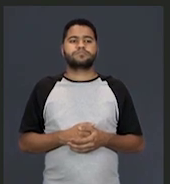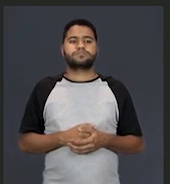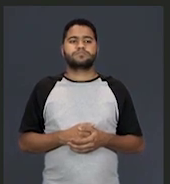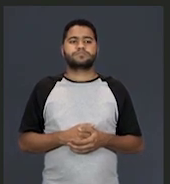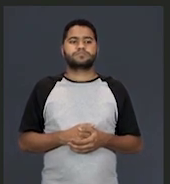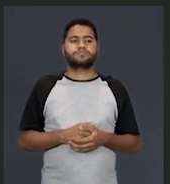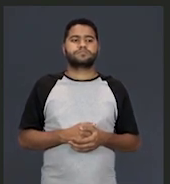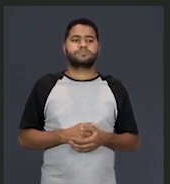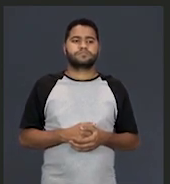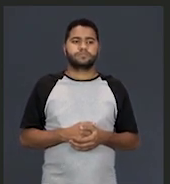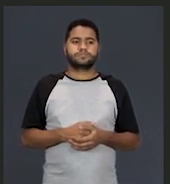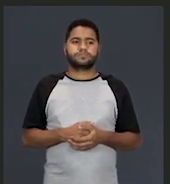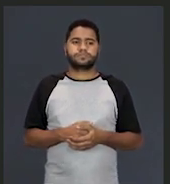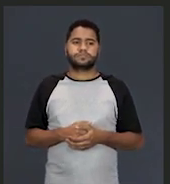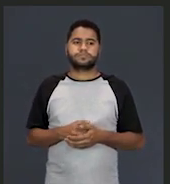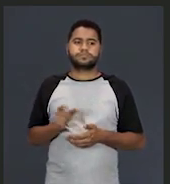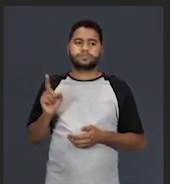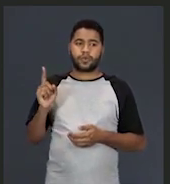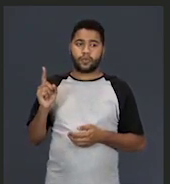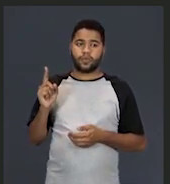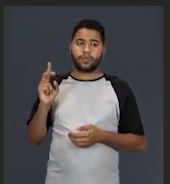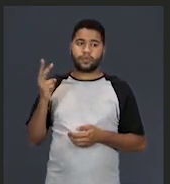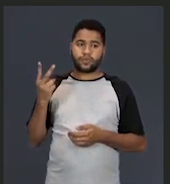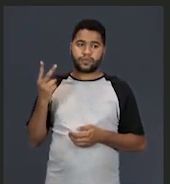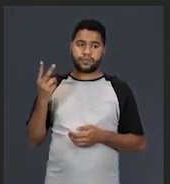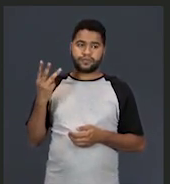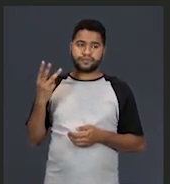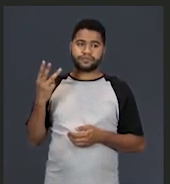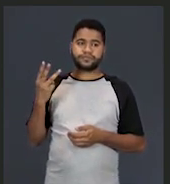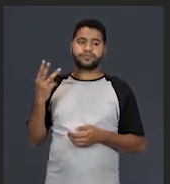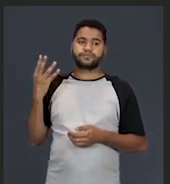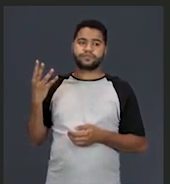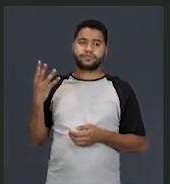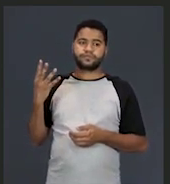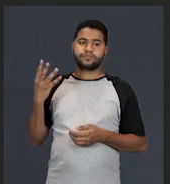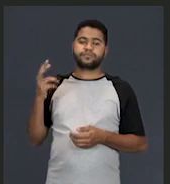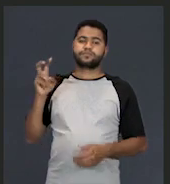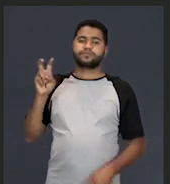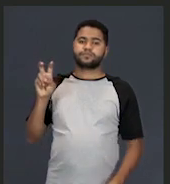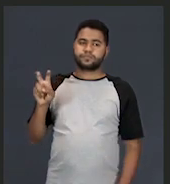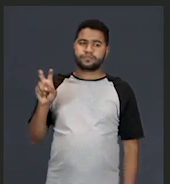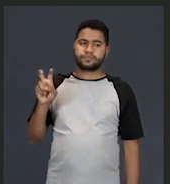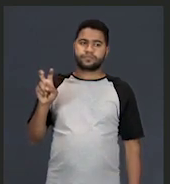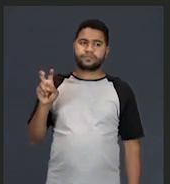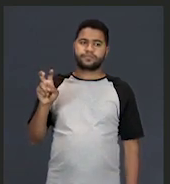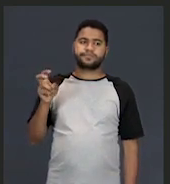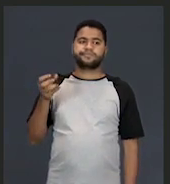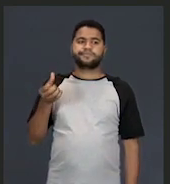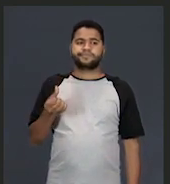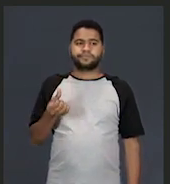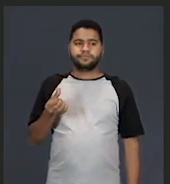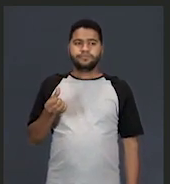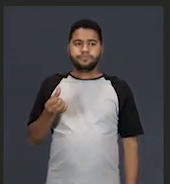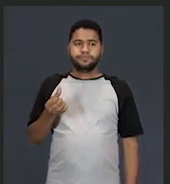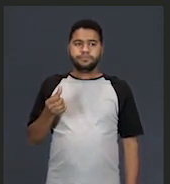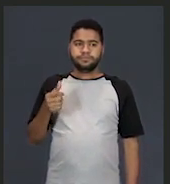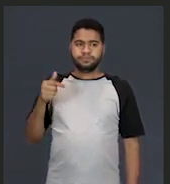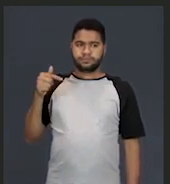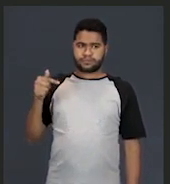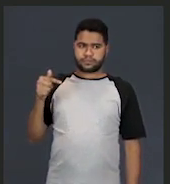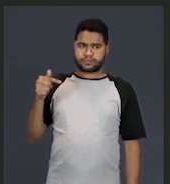olha, 1, 2, 3, 4, 5,